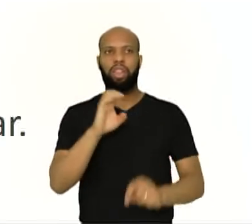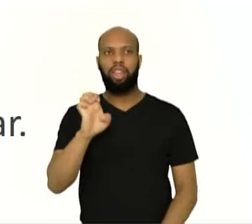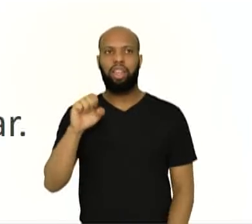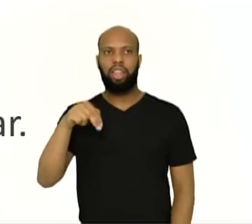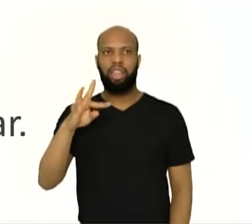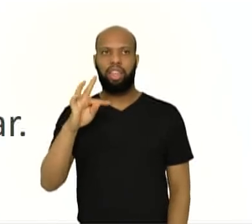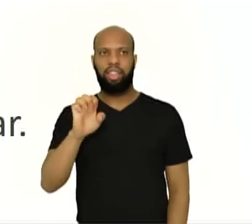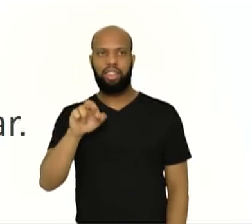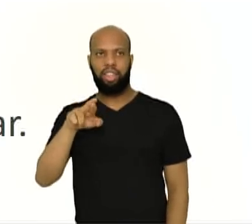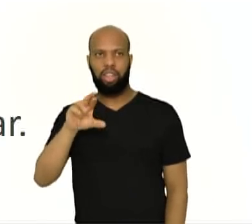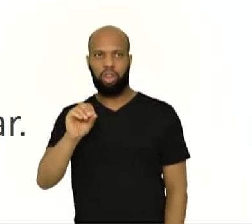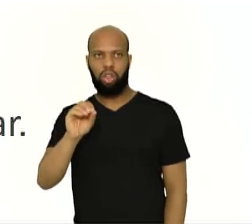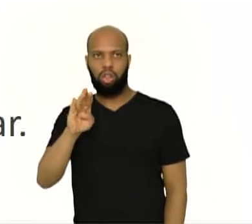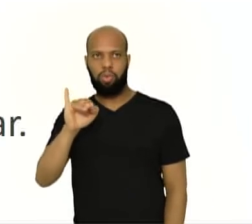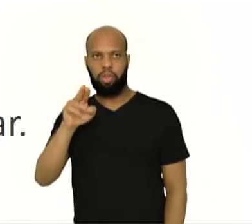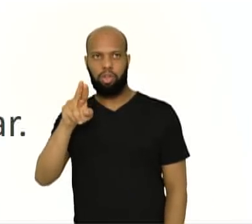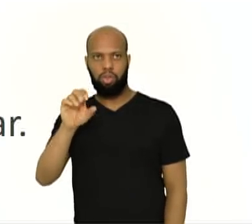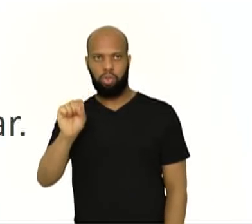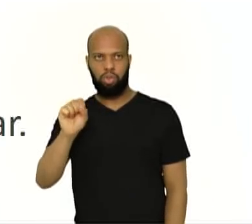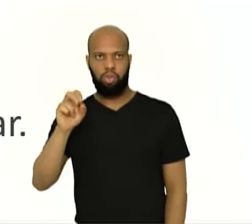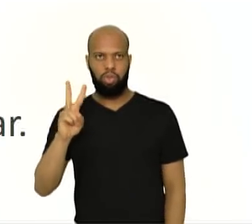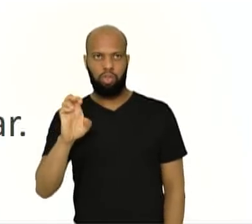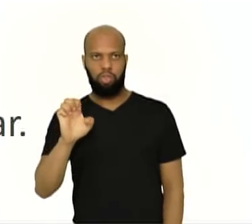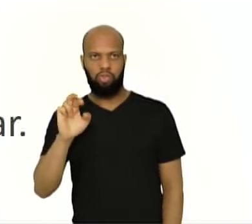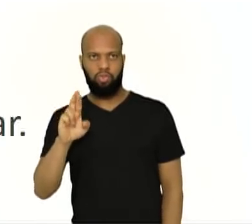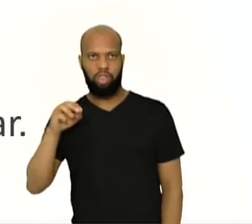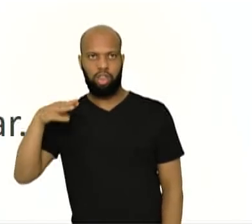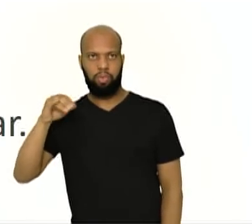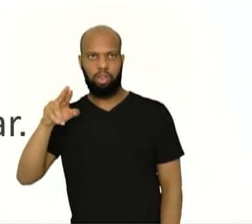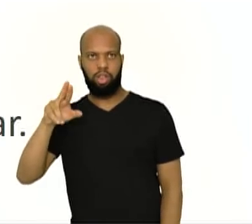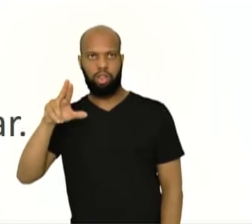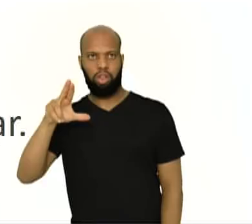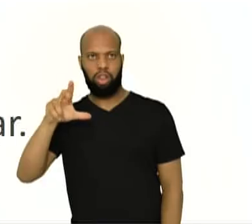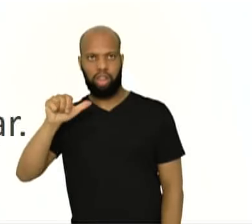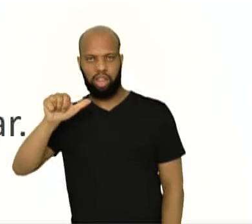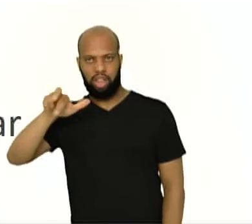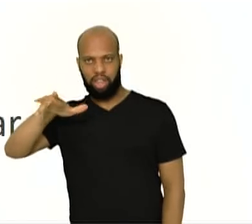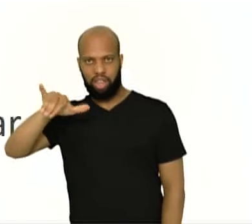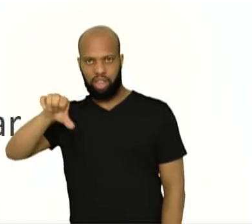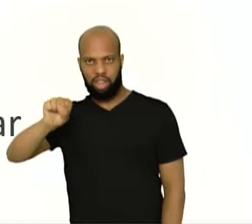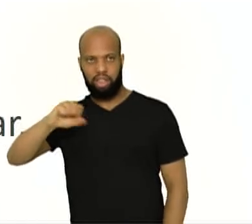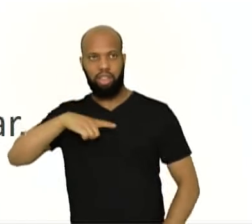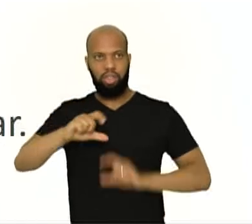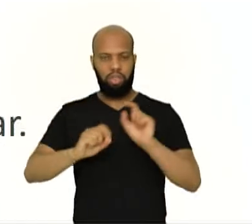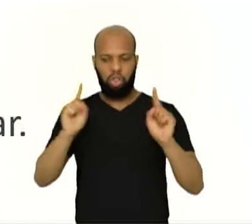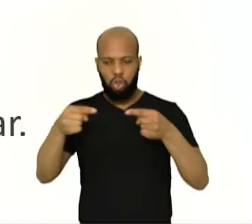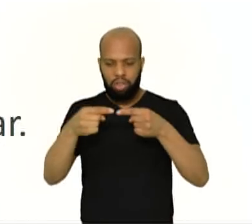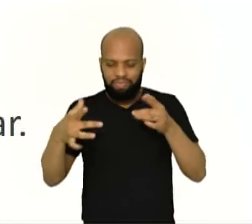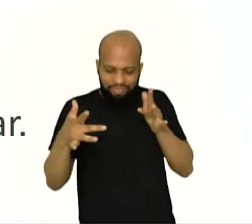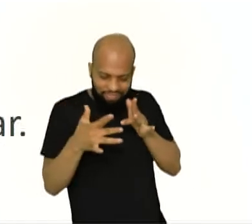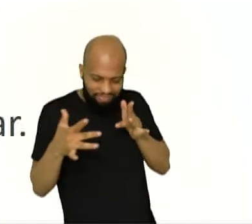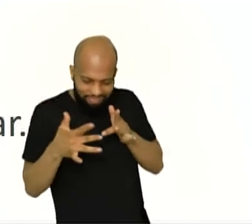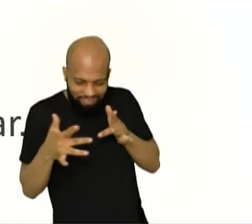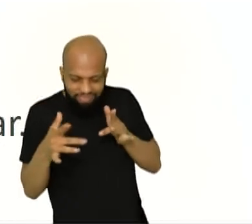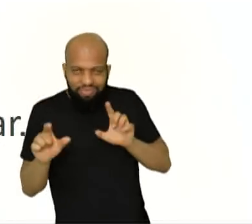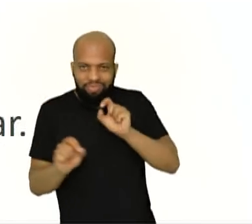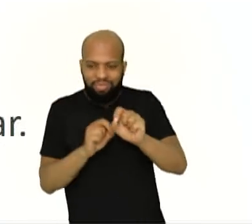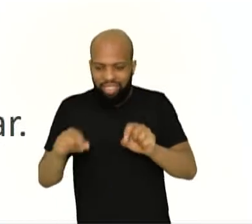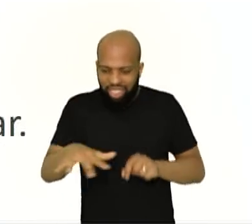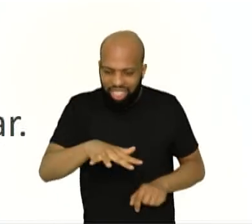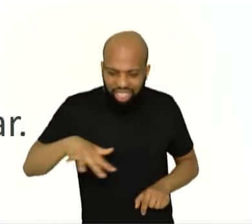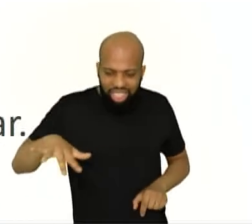enteróbios vermiculares. E como que eu adquiro essa doença, Fabiano? Com contato com superfícies contaminadas,